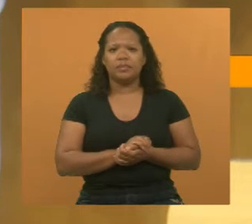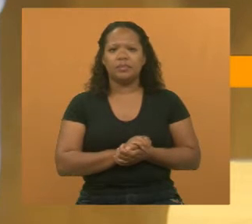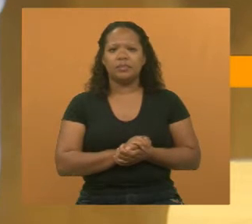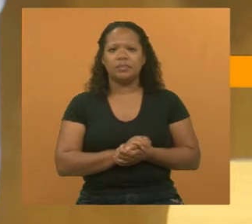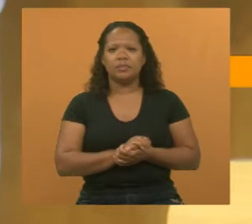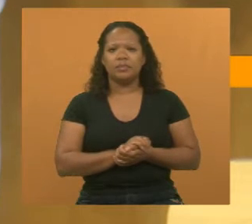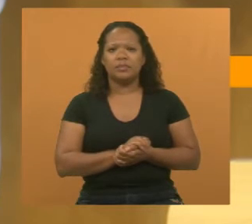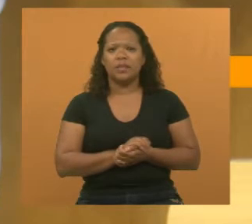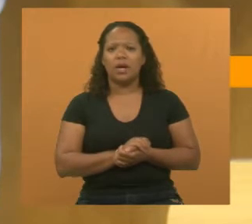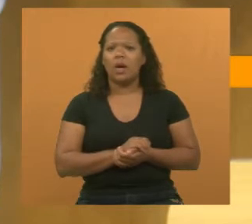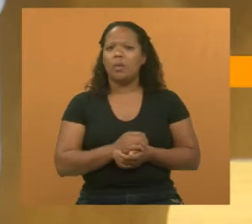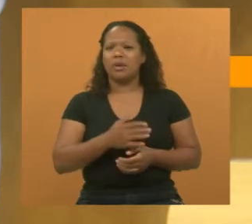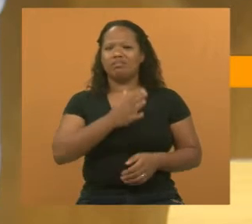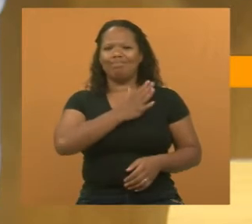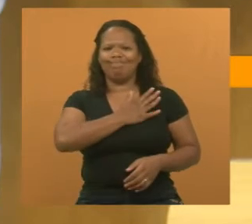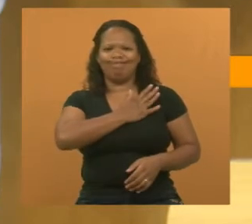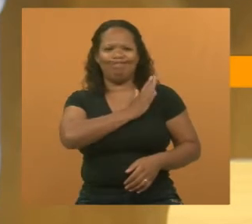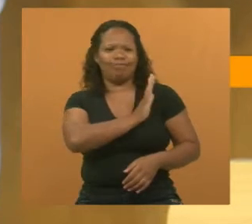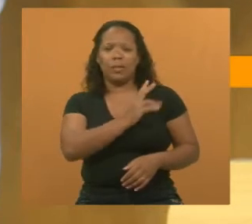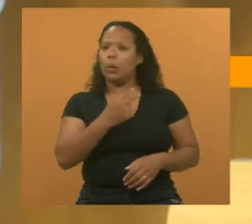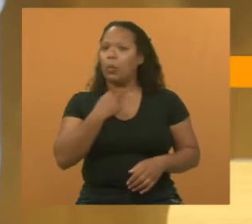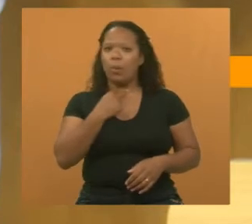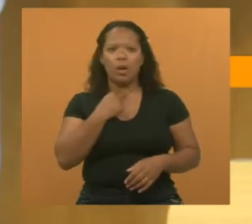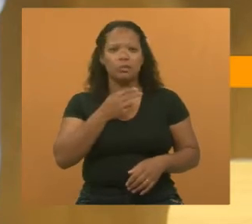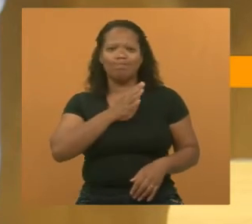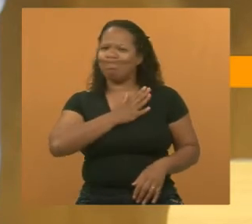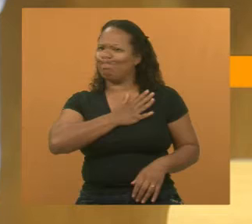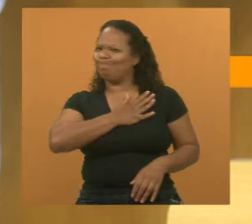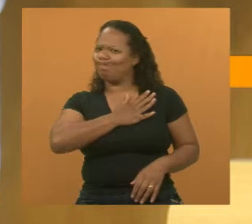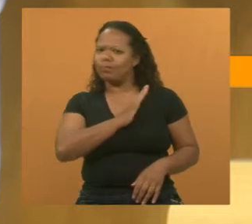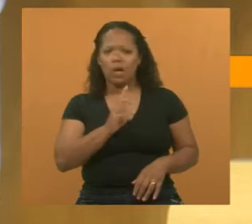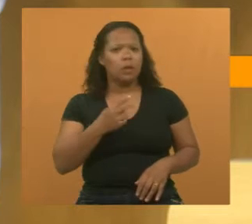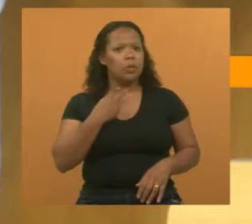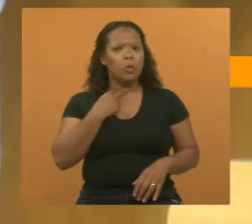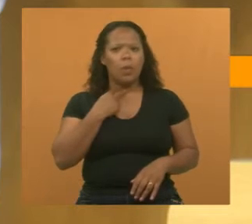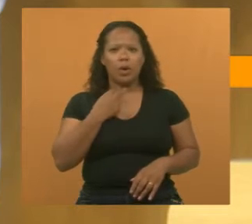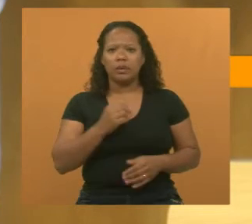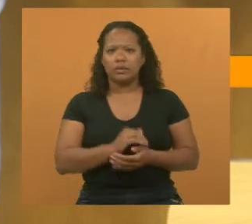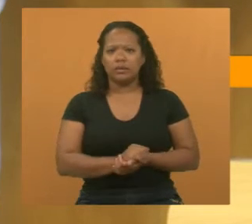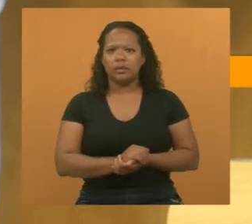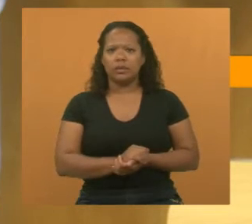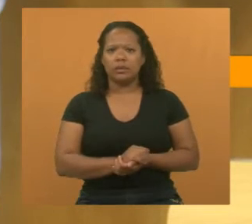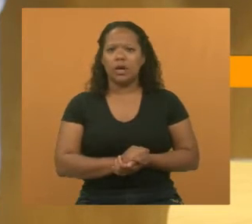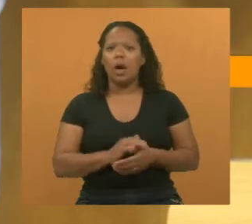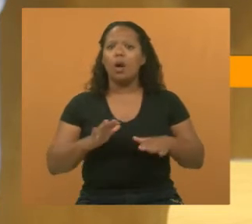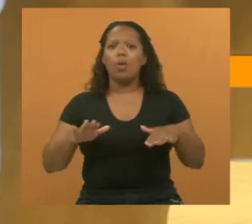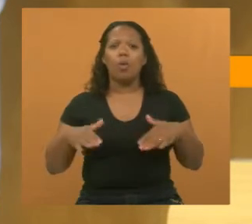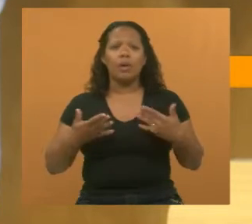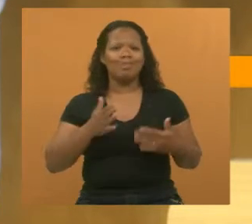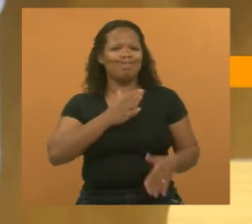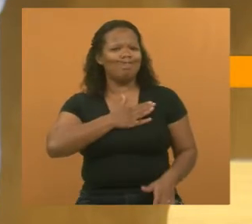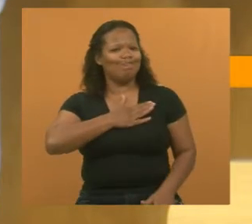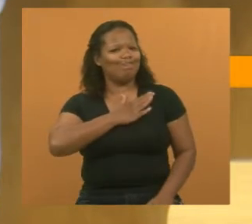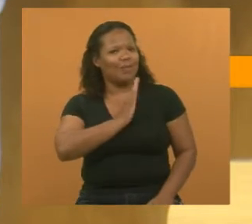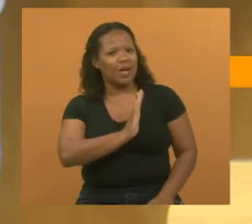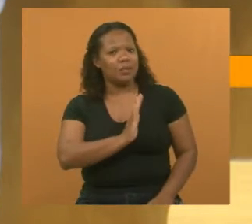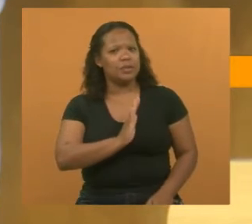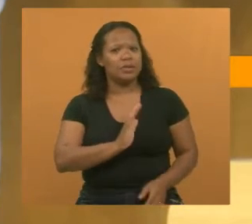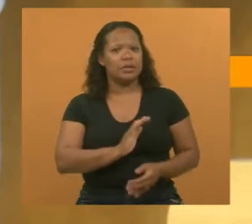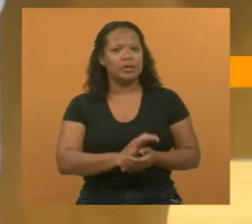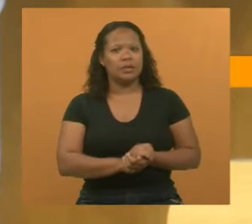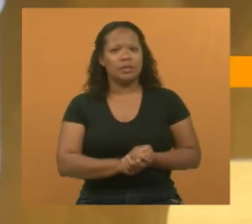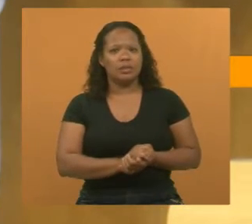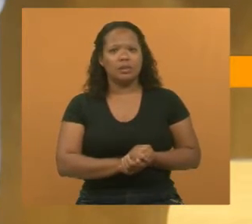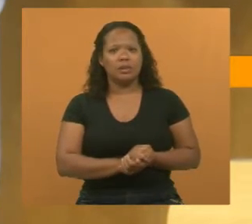conduta preconceituosa. Ninguém pode. Aliás, quando há algum tipo de preconceito nesse sentido, a pessoa está